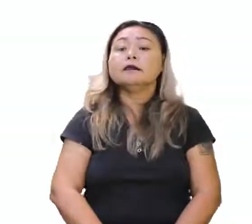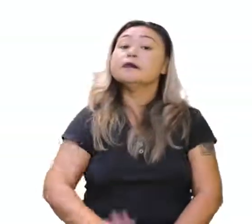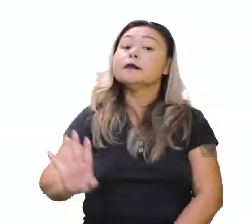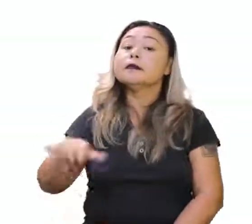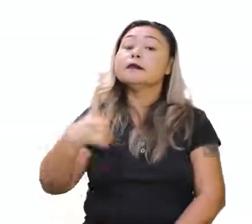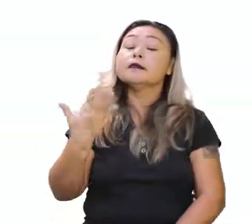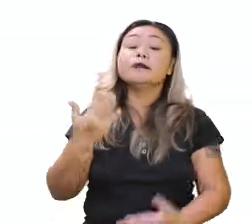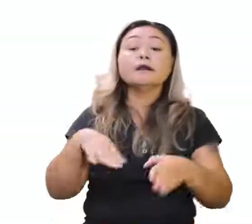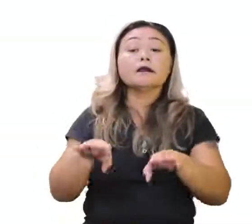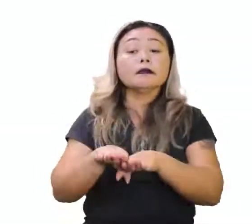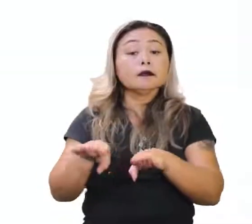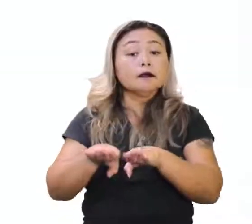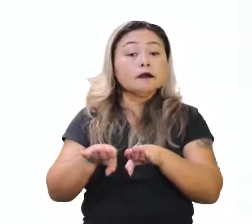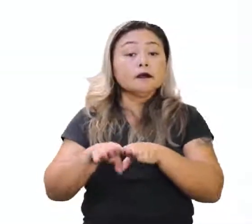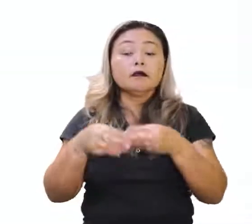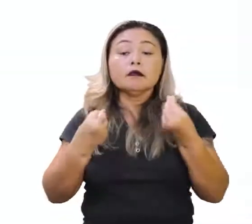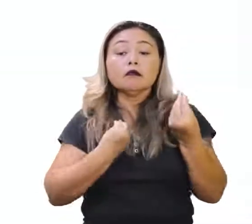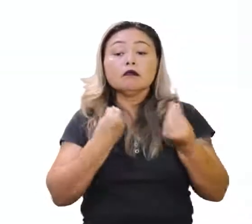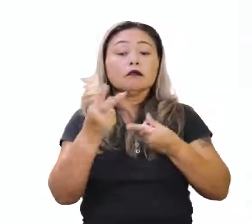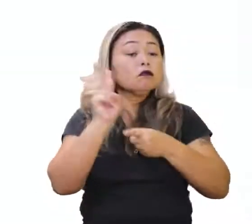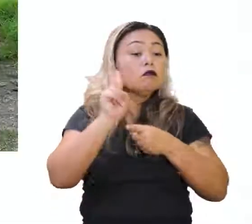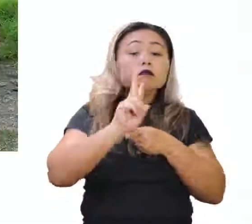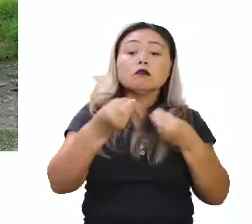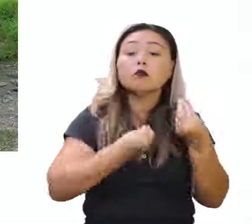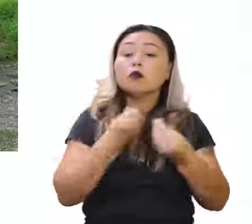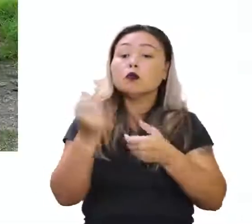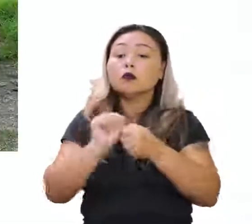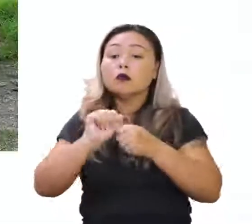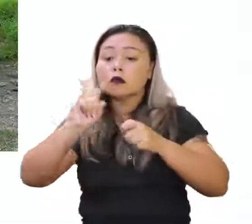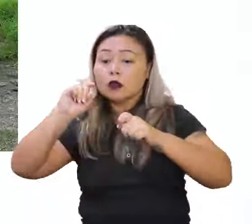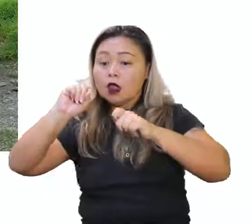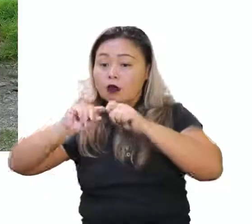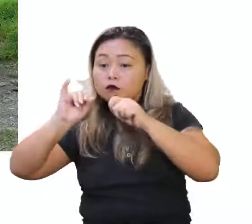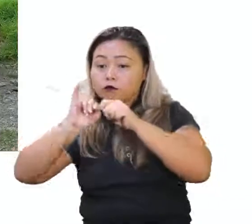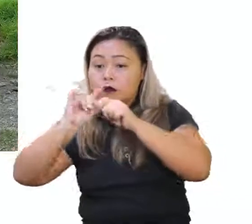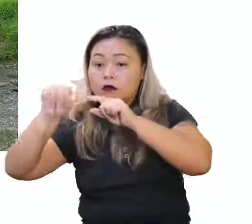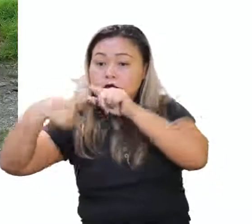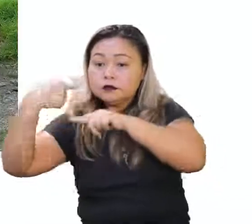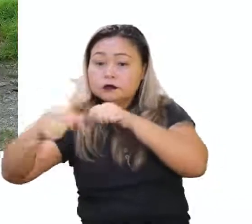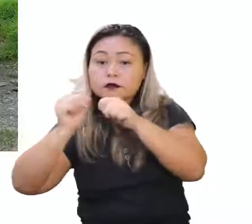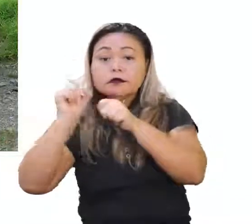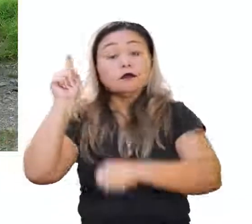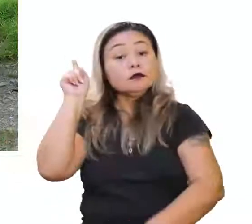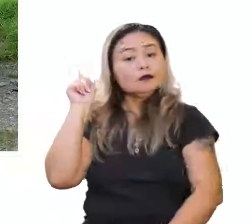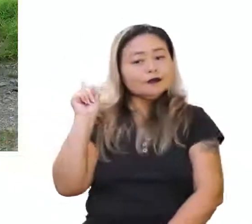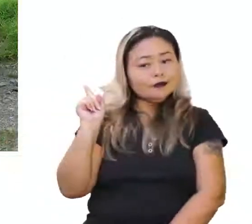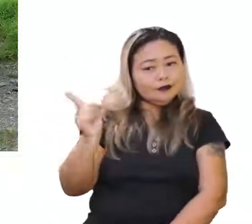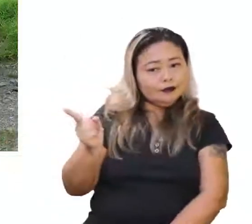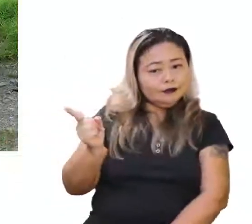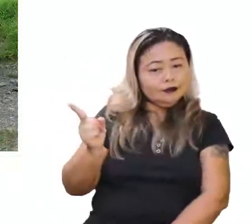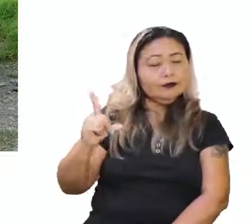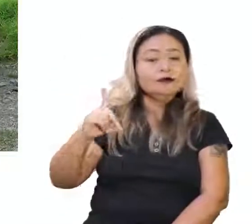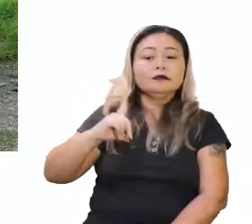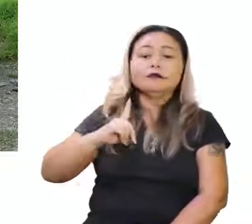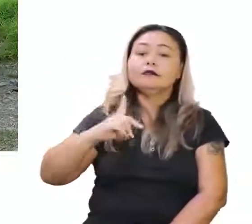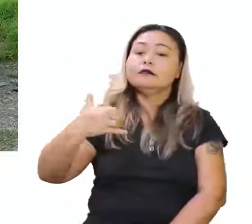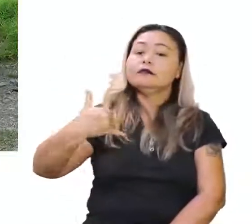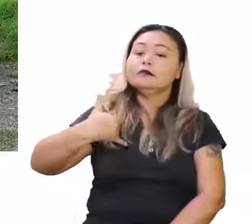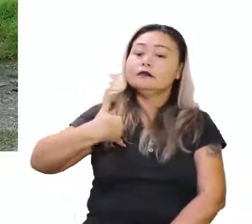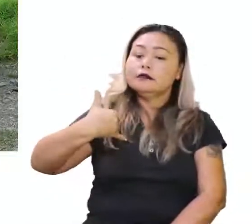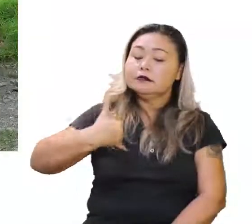E também, né, um manejo de reprodução. Já o manejo de reprodução aqui tem idades